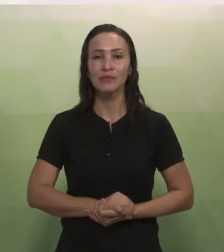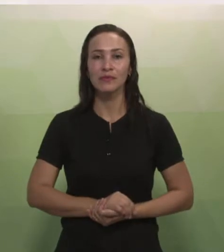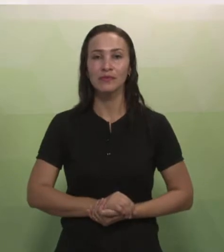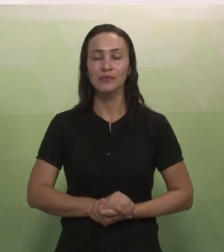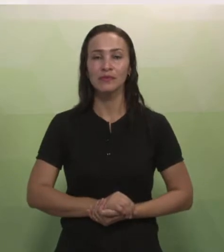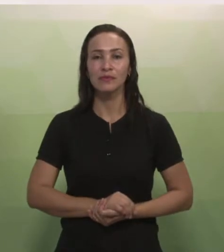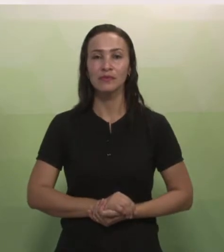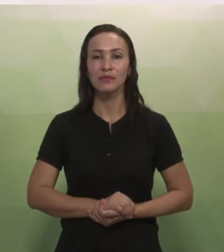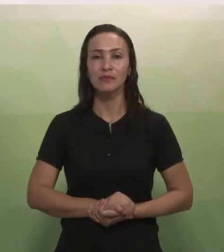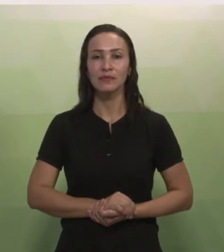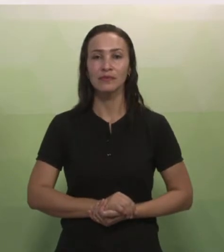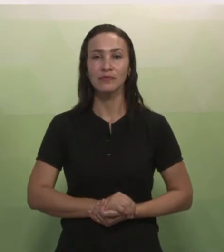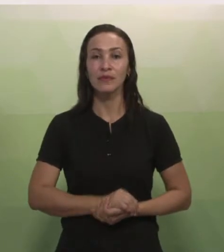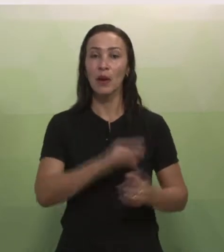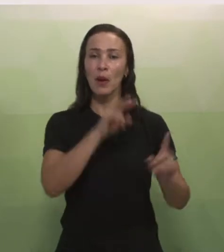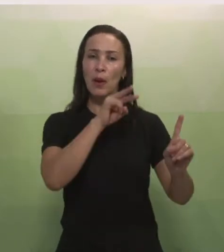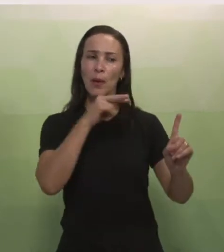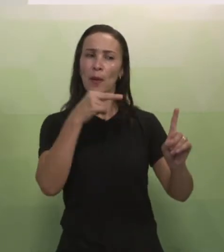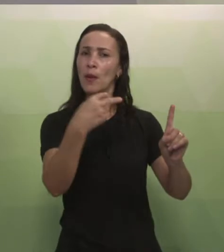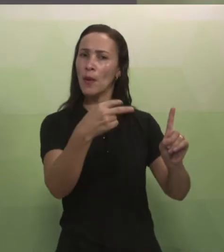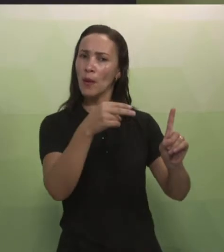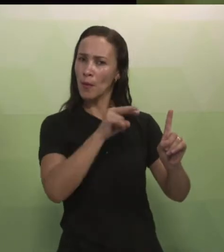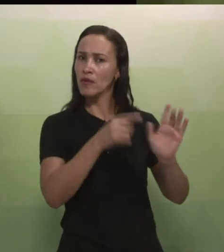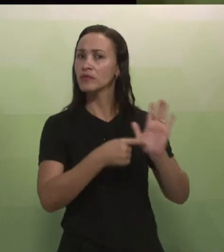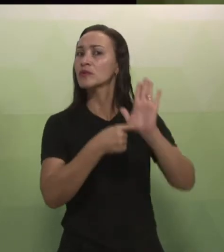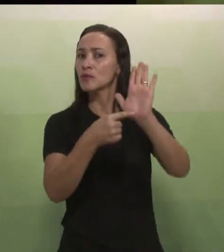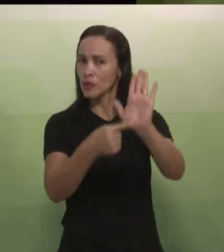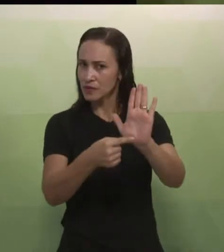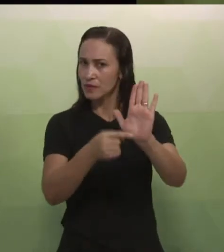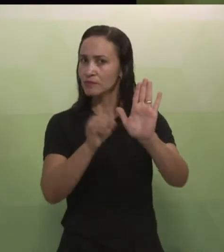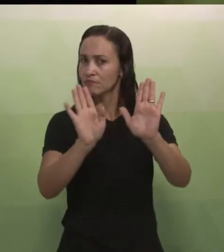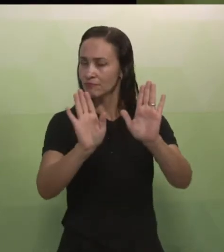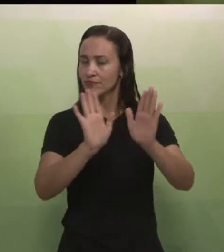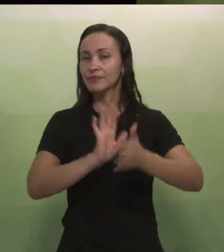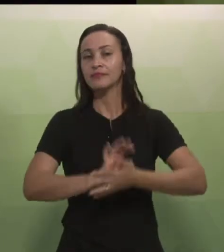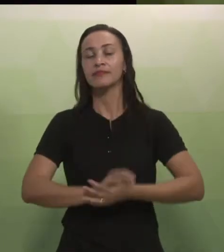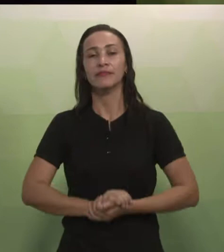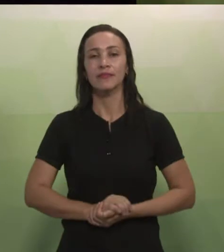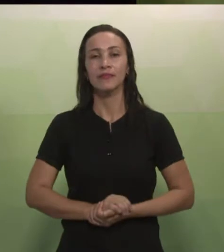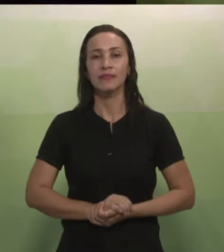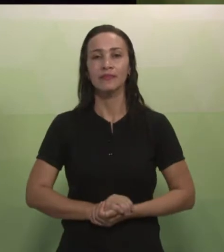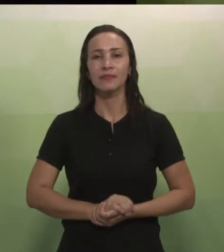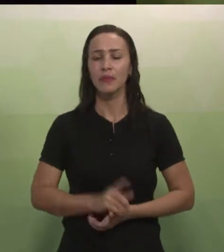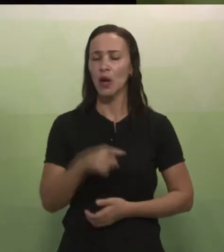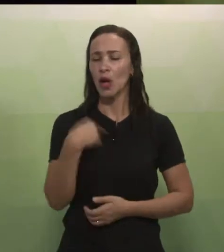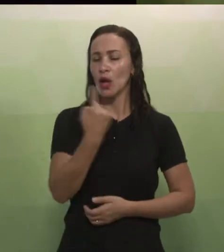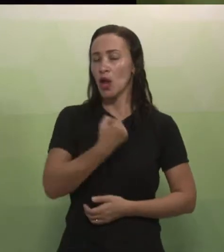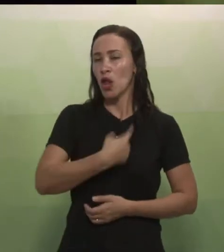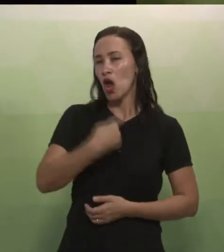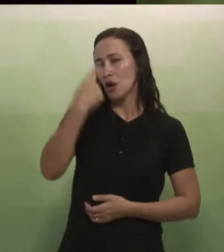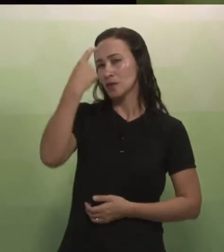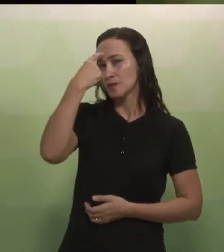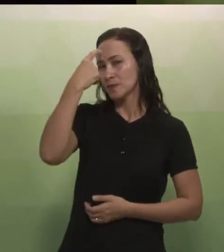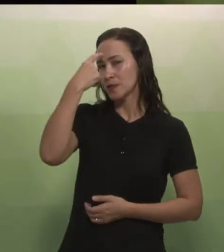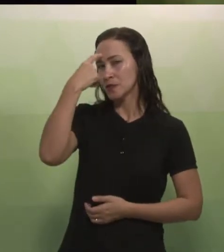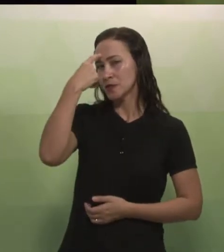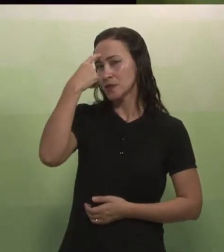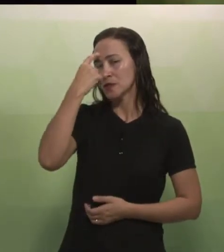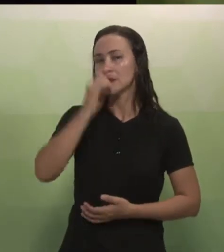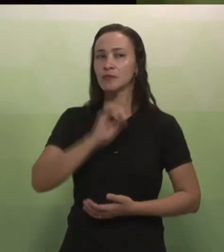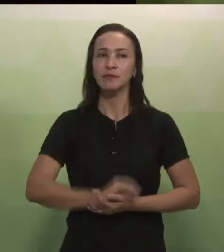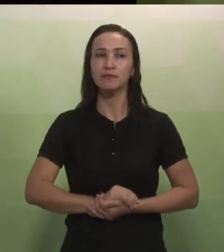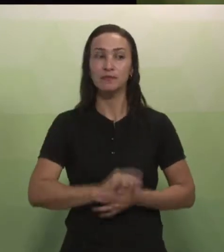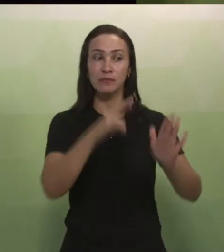entra na seguinte perspectiva. O que que nós consideramos, né, o que que é considerado pelo